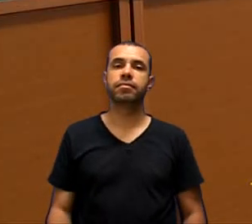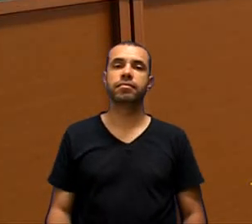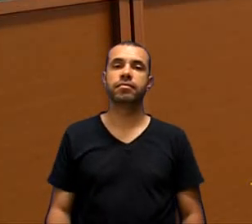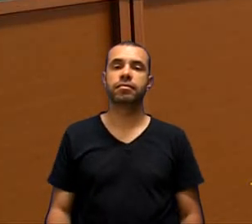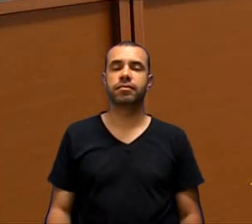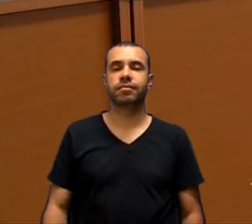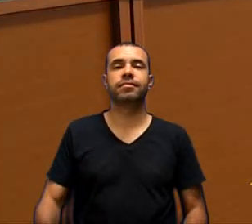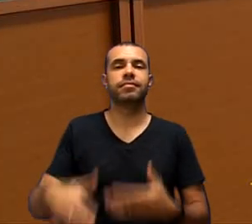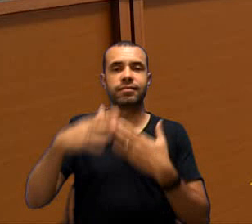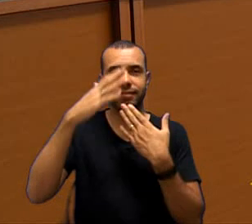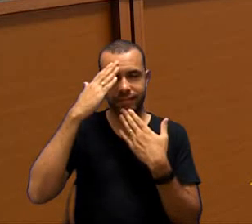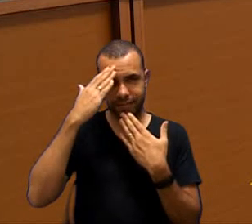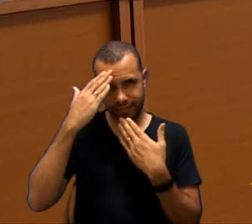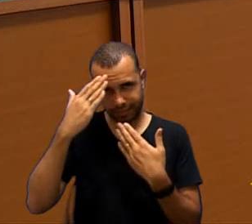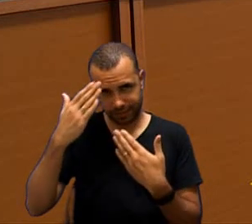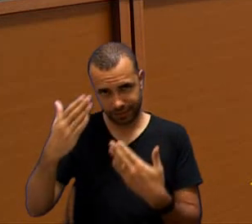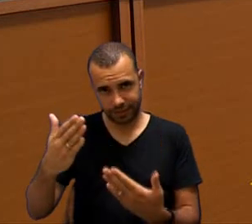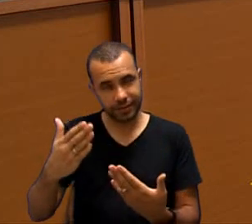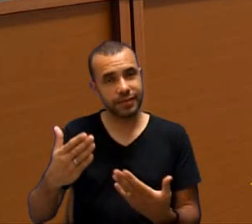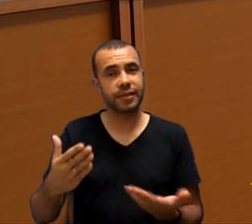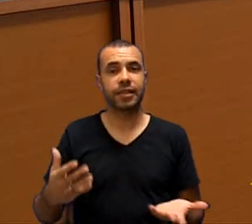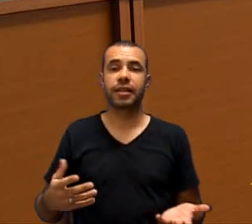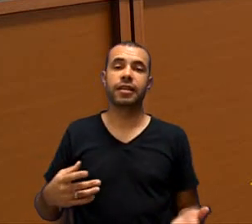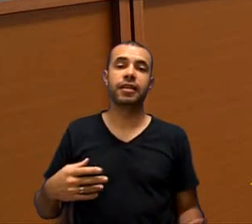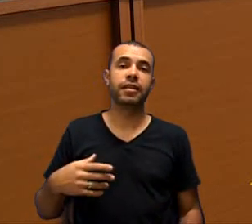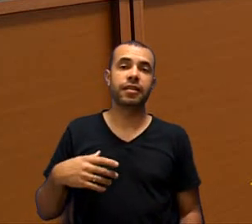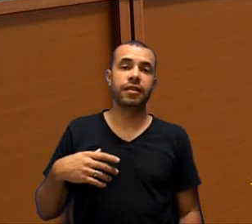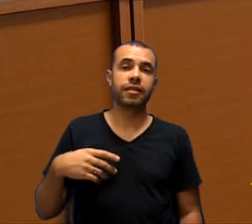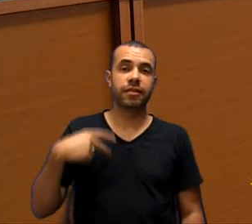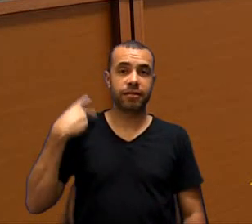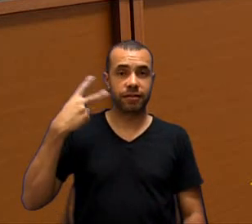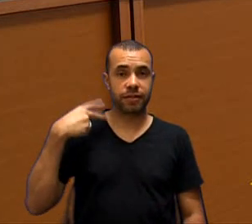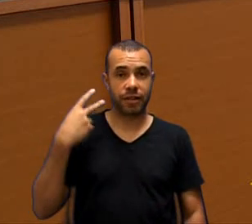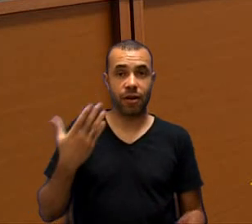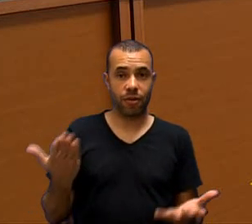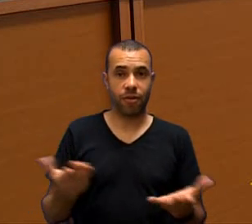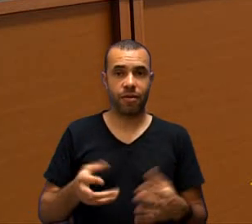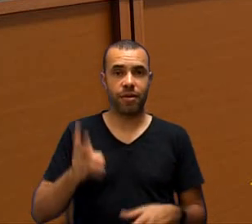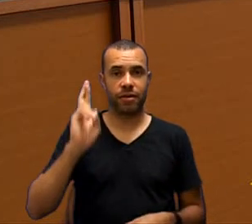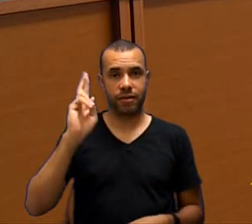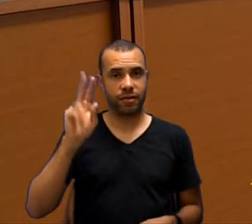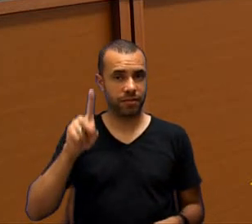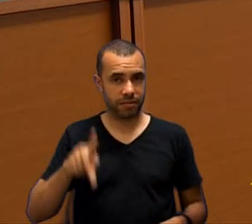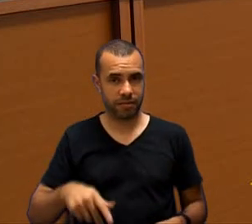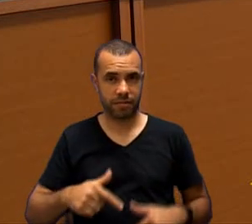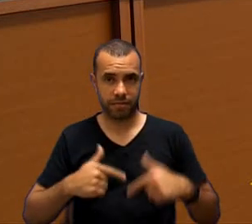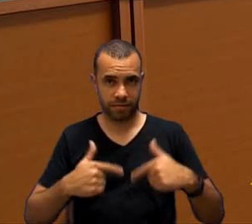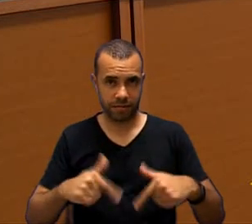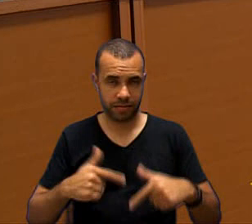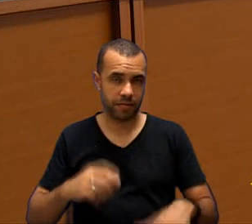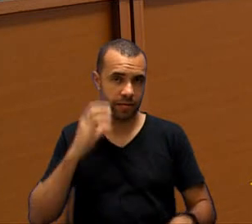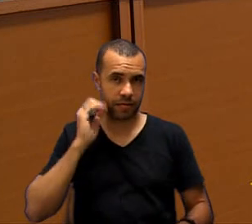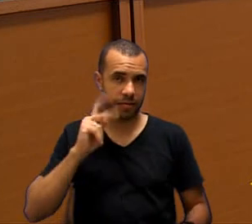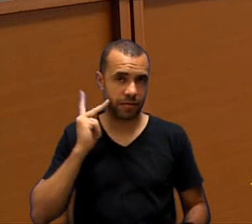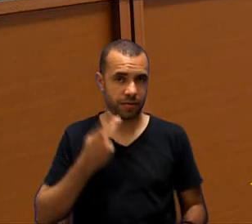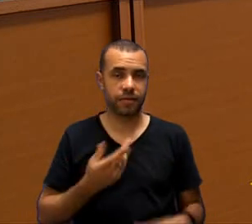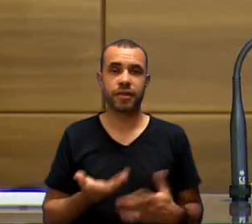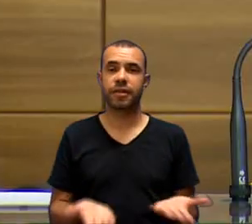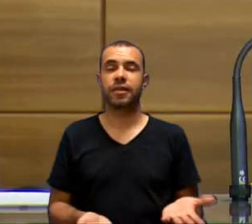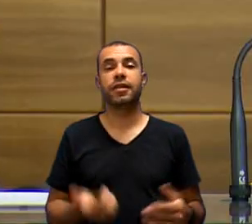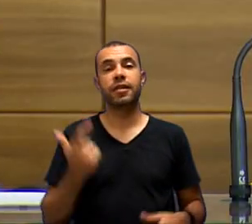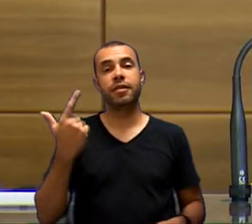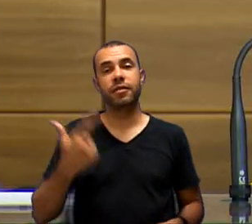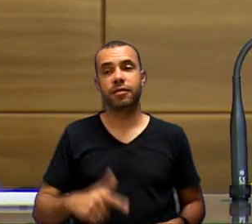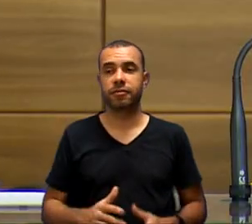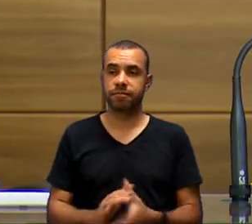Eu agradeço ao nosso vereador que preside os trabalhos hoje, nosso vereador Hudson Piscine. Minhas saudações